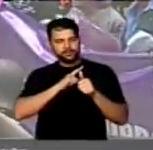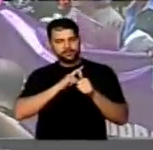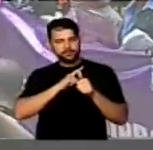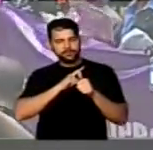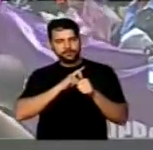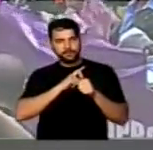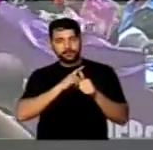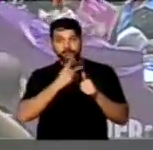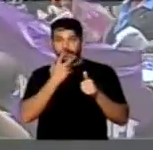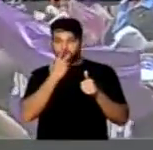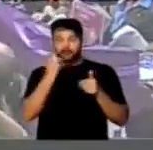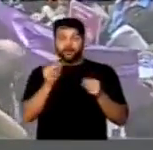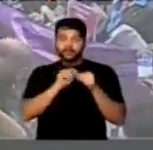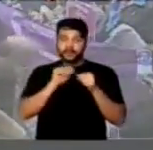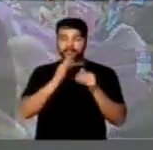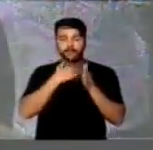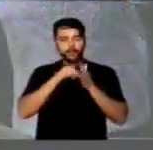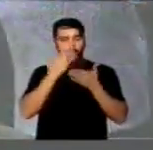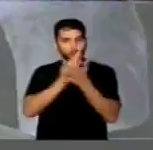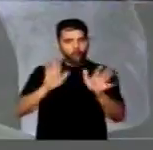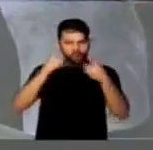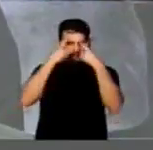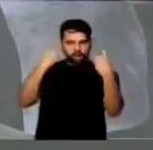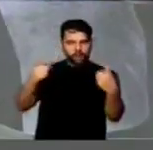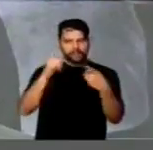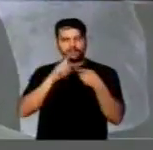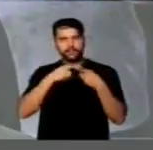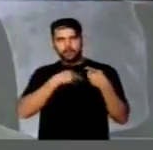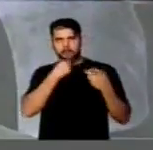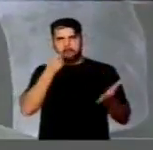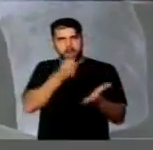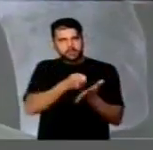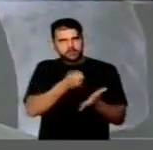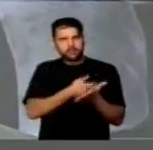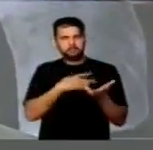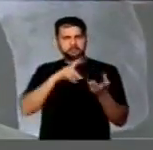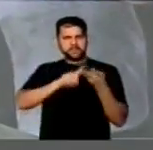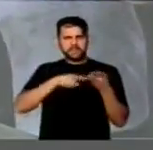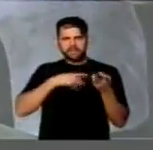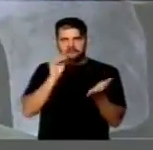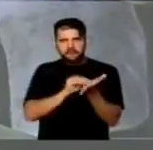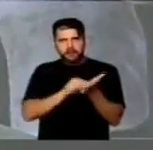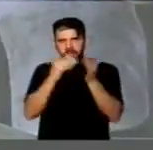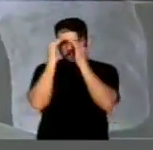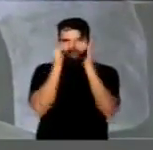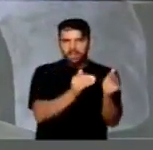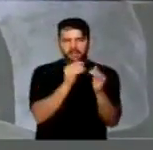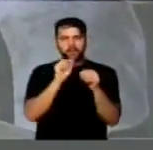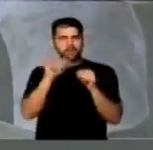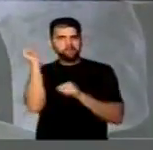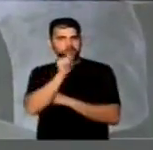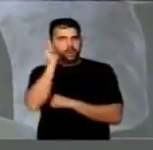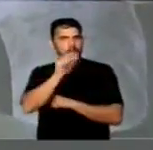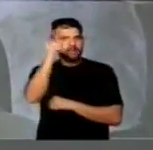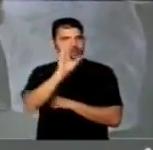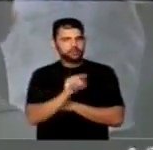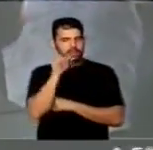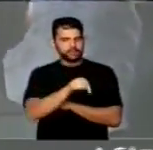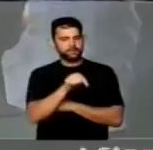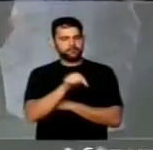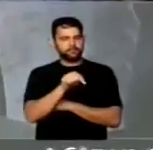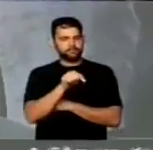declaramos um basta a tanta violência, a tanto machismo, a tanto desrespeito às mulheres desse